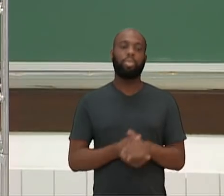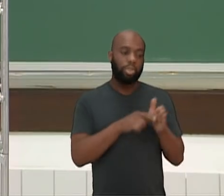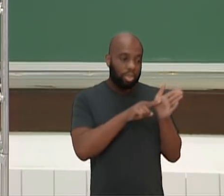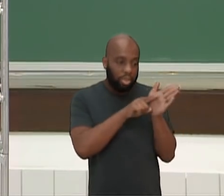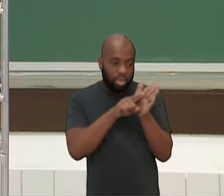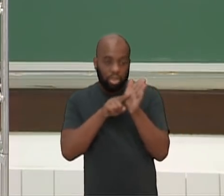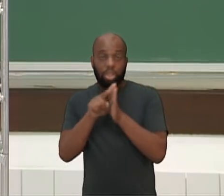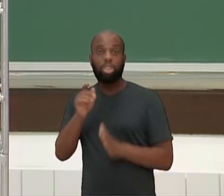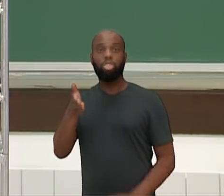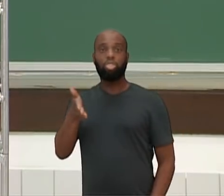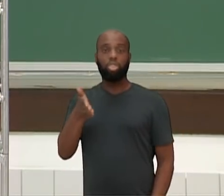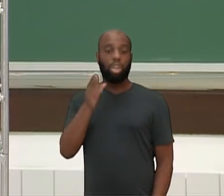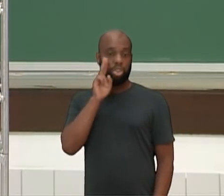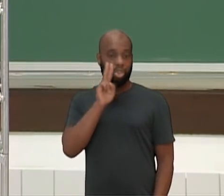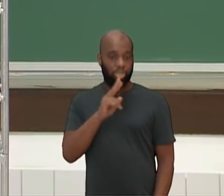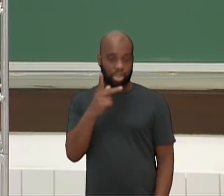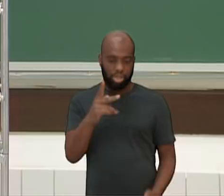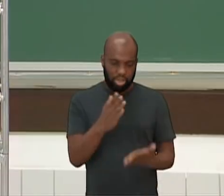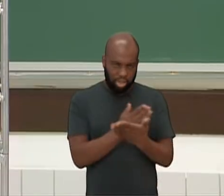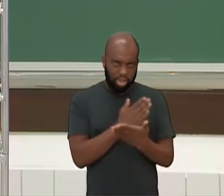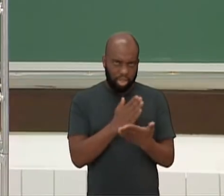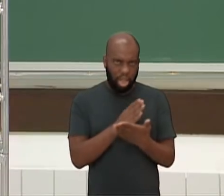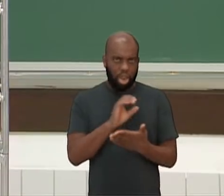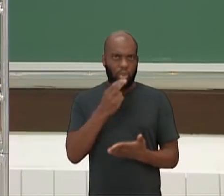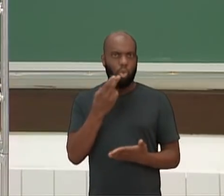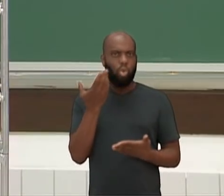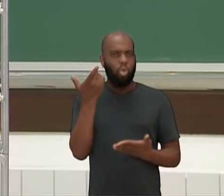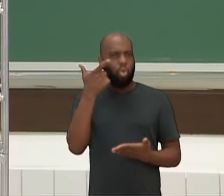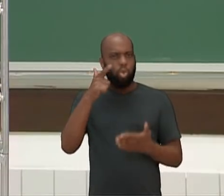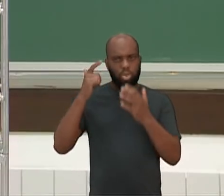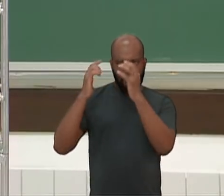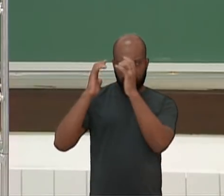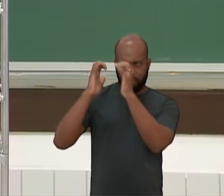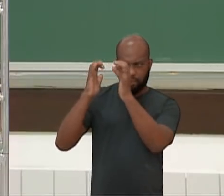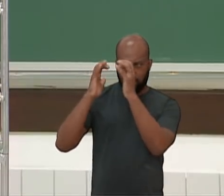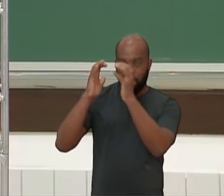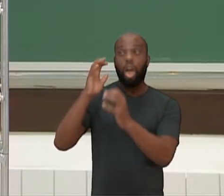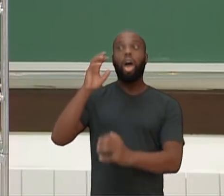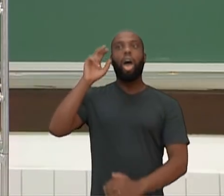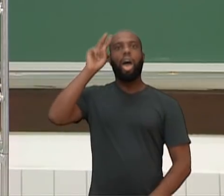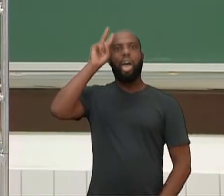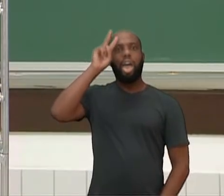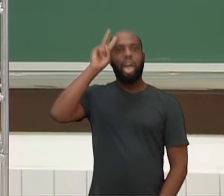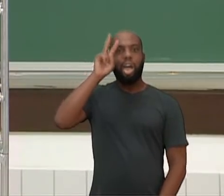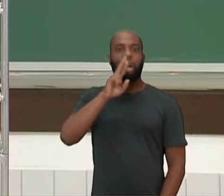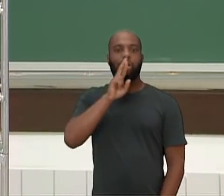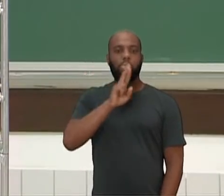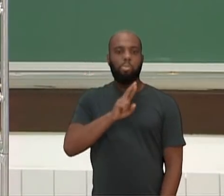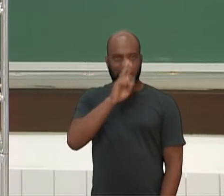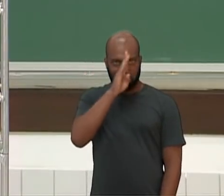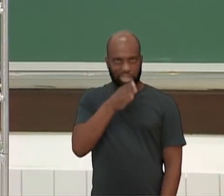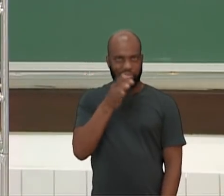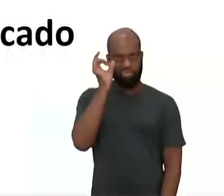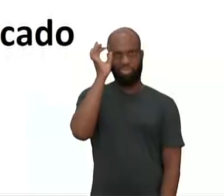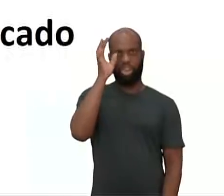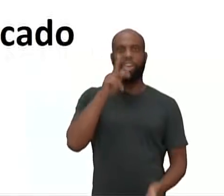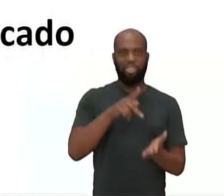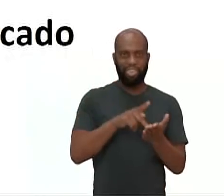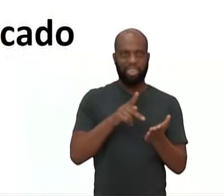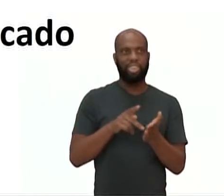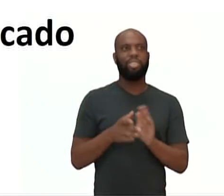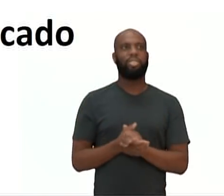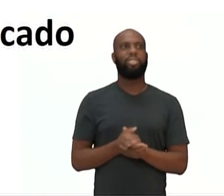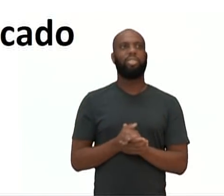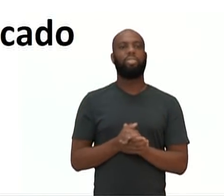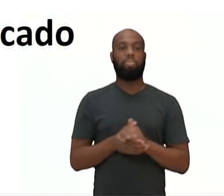Pesquisaram, pessoal? Olharam no caderno ou só de cabeça vocês já conseguiram responder essa questão? Acho que essa é fácil, né? Então,